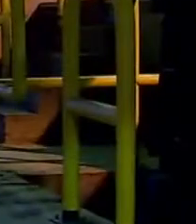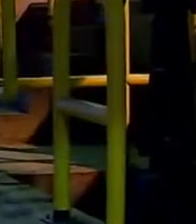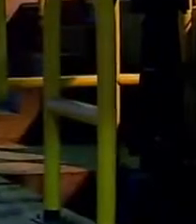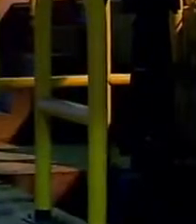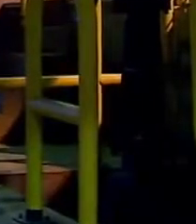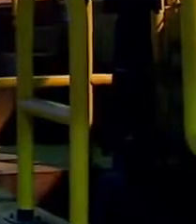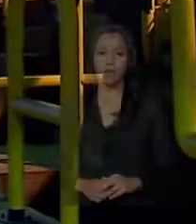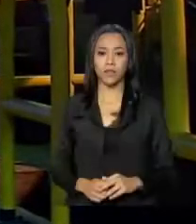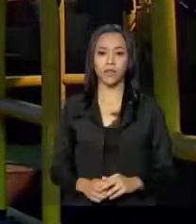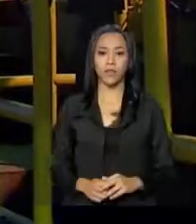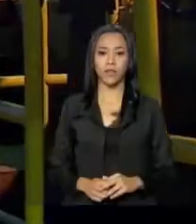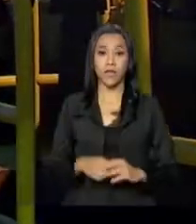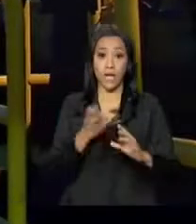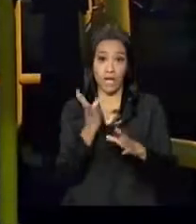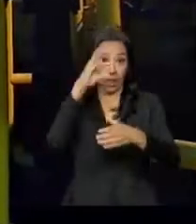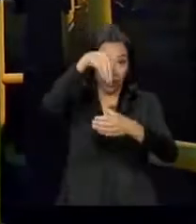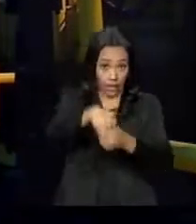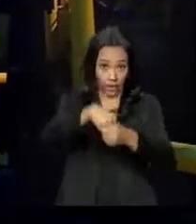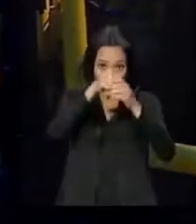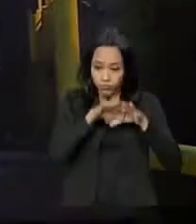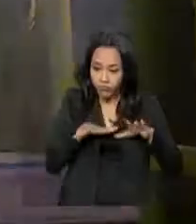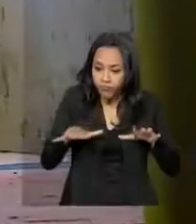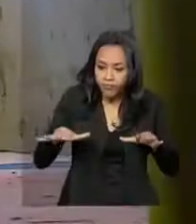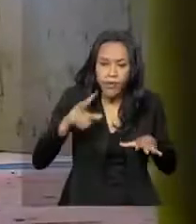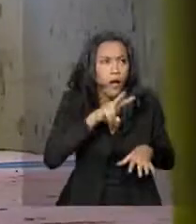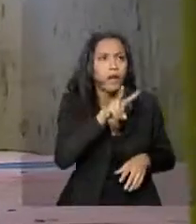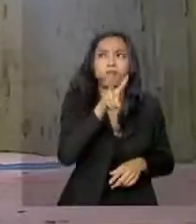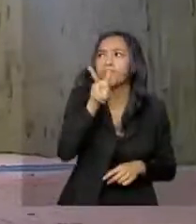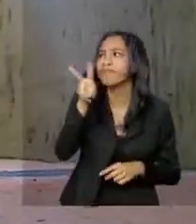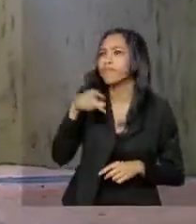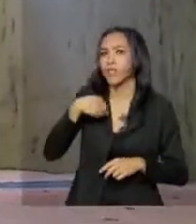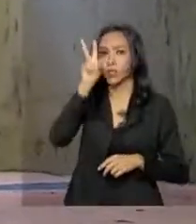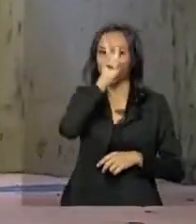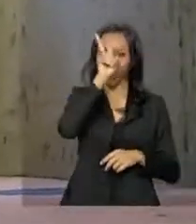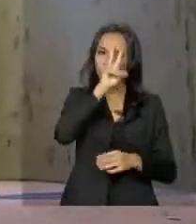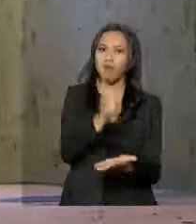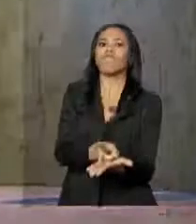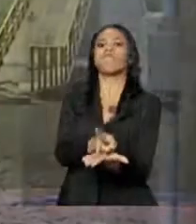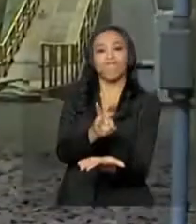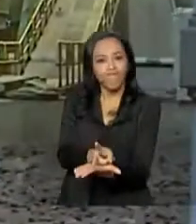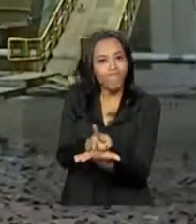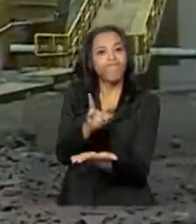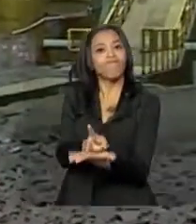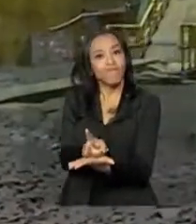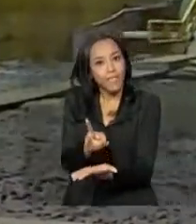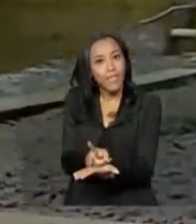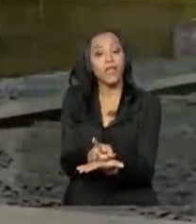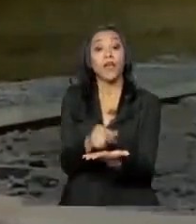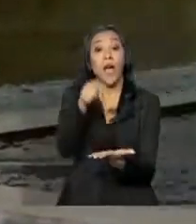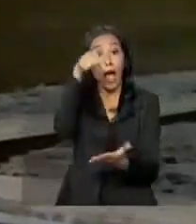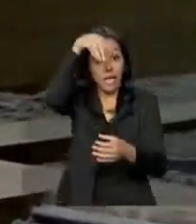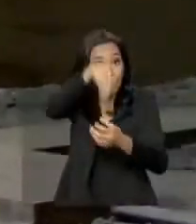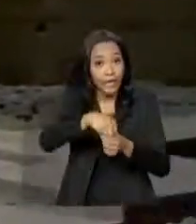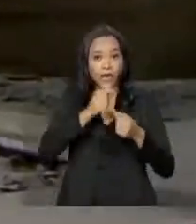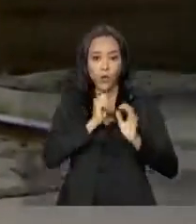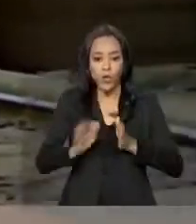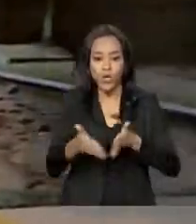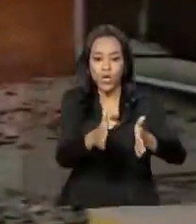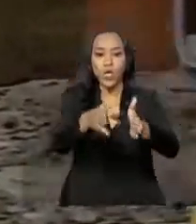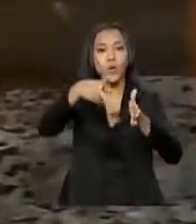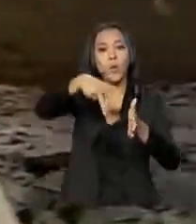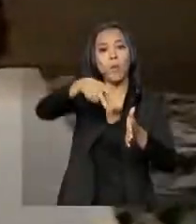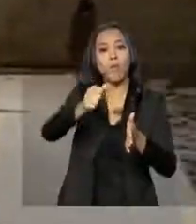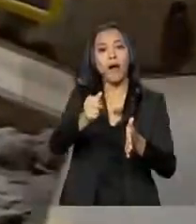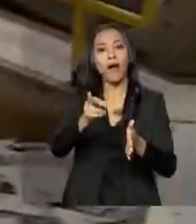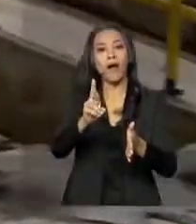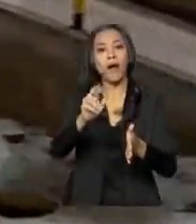Na parte interna, um pouco da história dessa grande usina está preservada. Aqui passava o Rio Paraná. Quando as